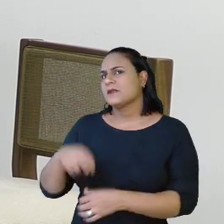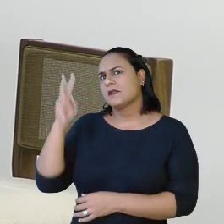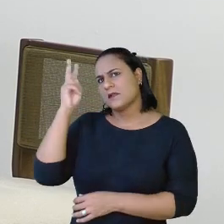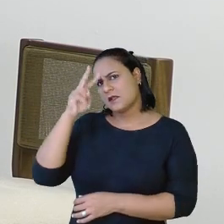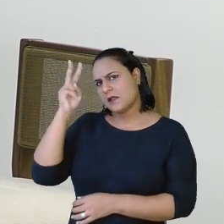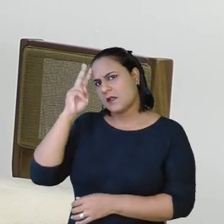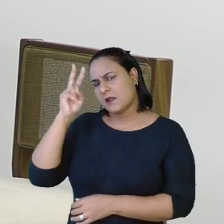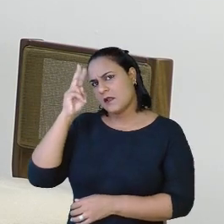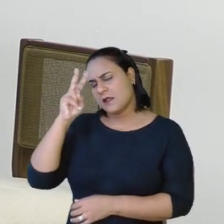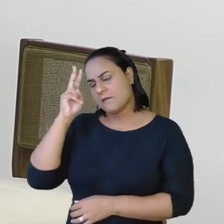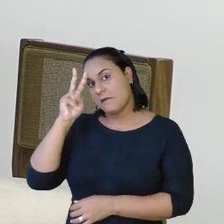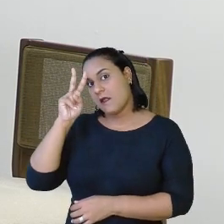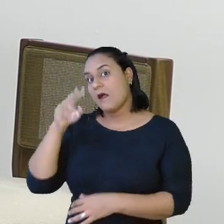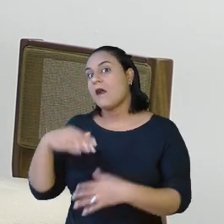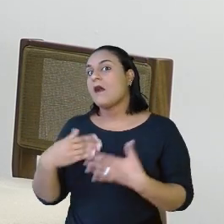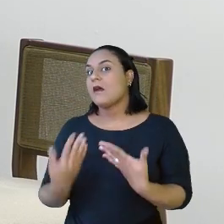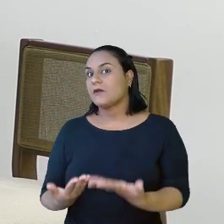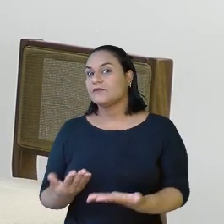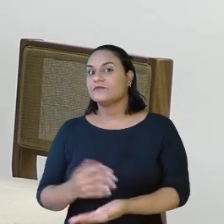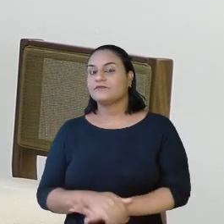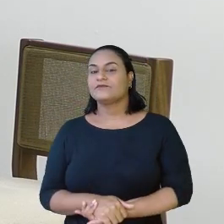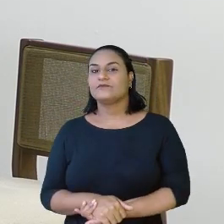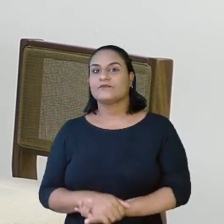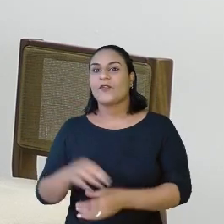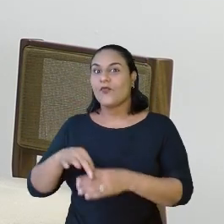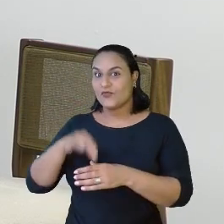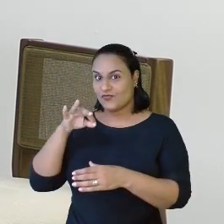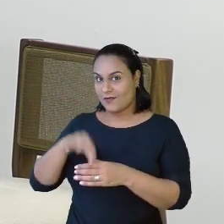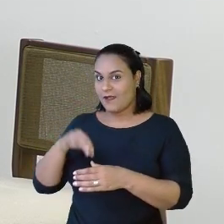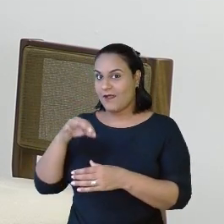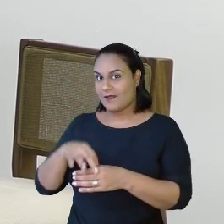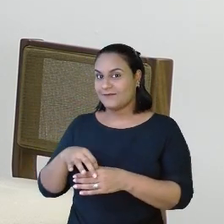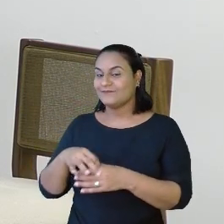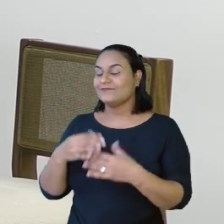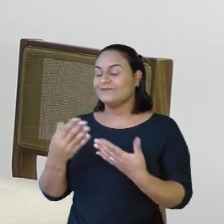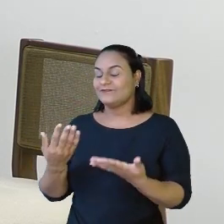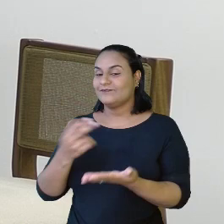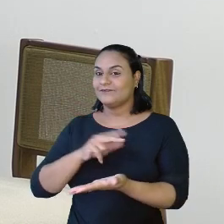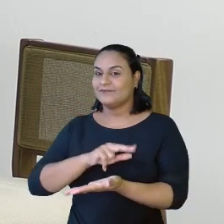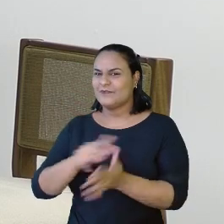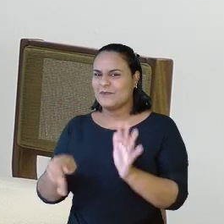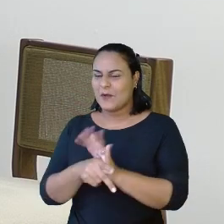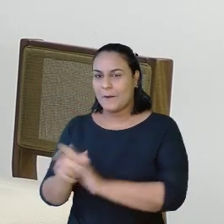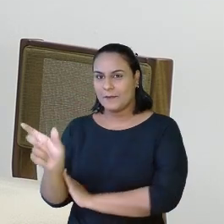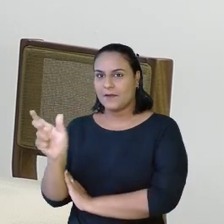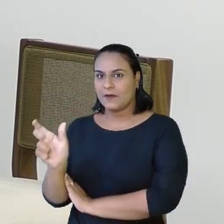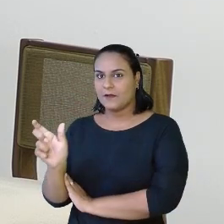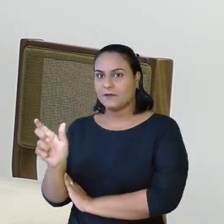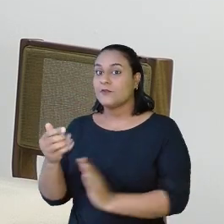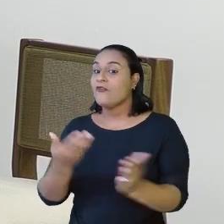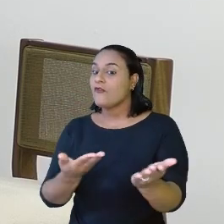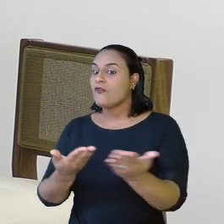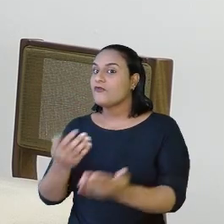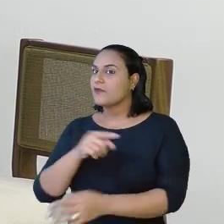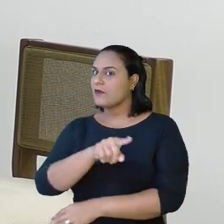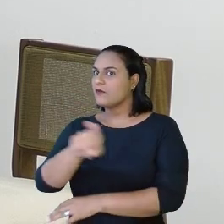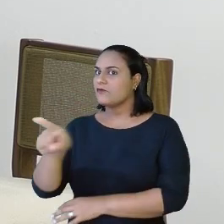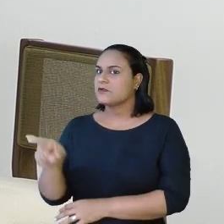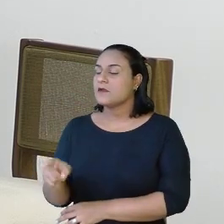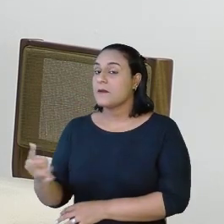voltar novamente para o nosso chazinho de palavras. Então, agora, eu vou convidar vocês